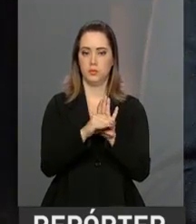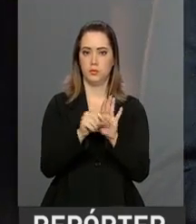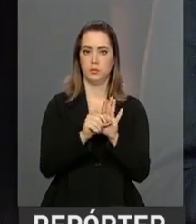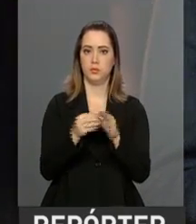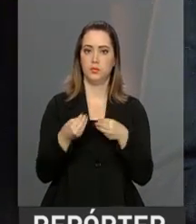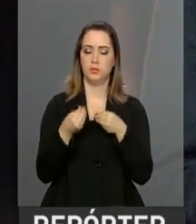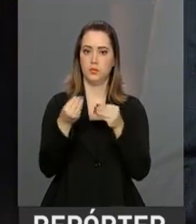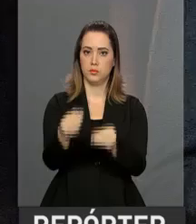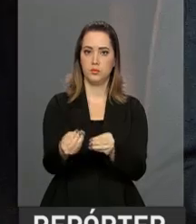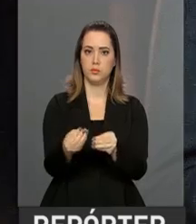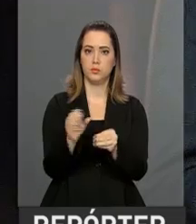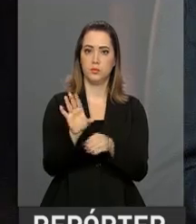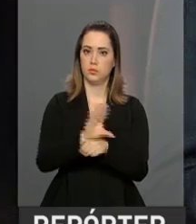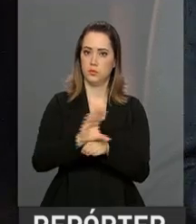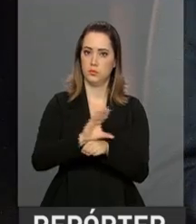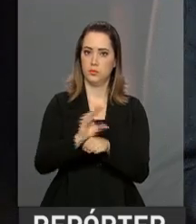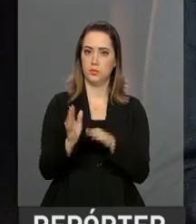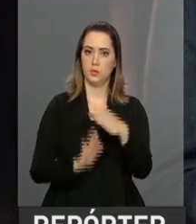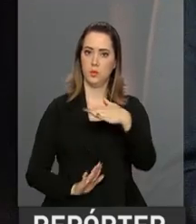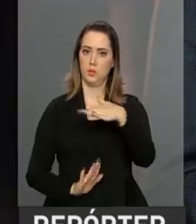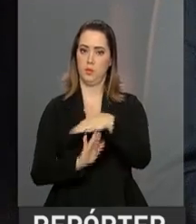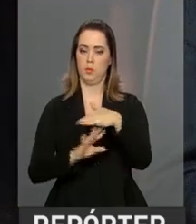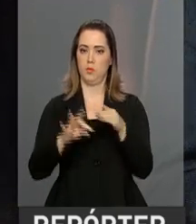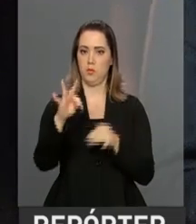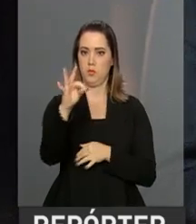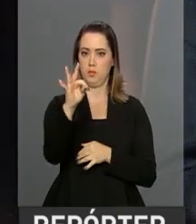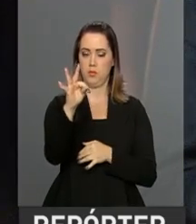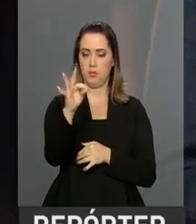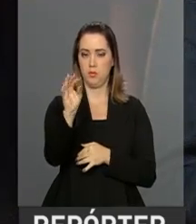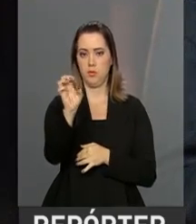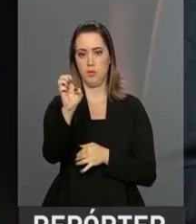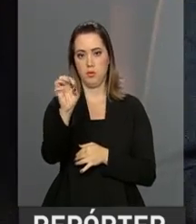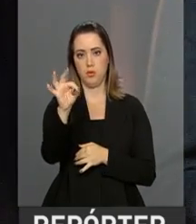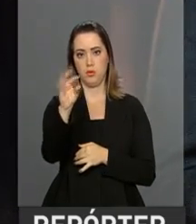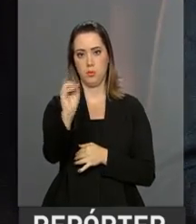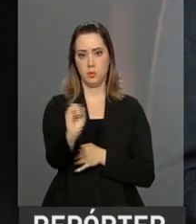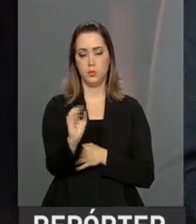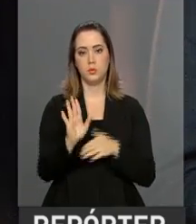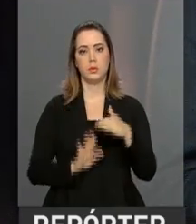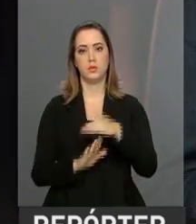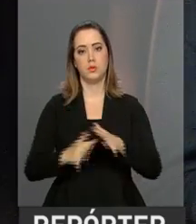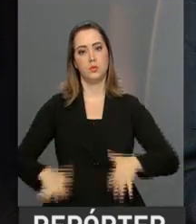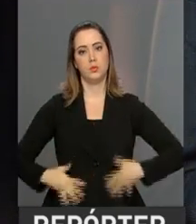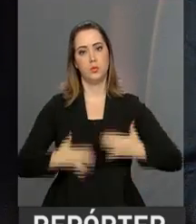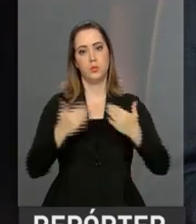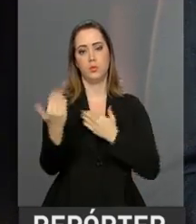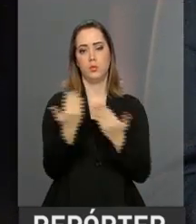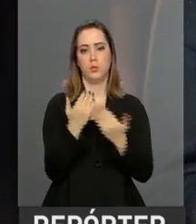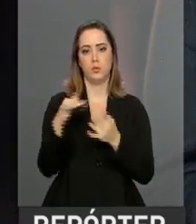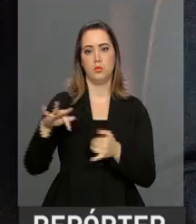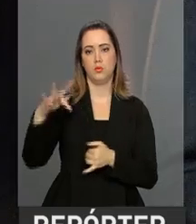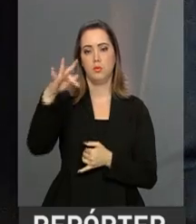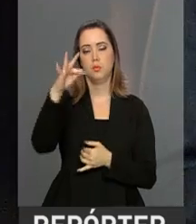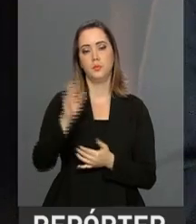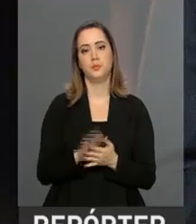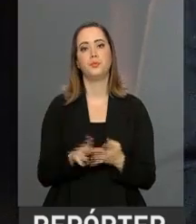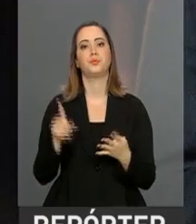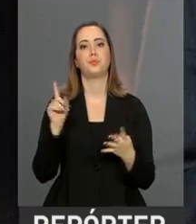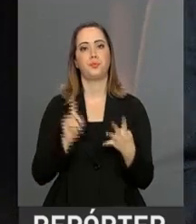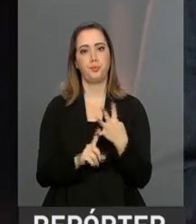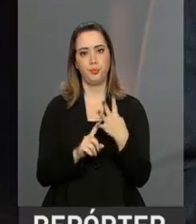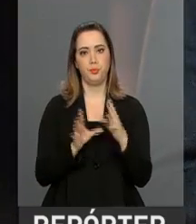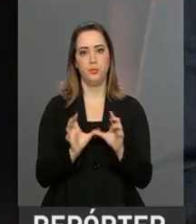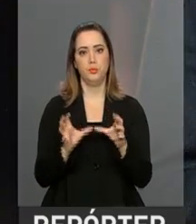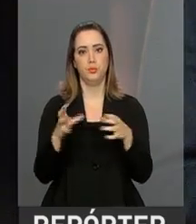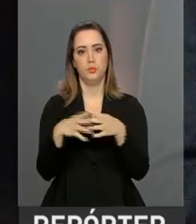estabelece um teto para o aumento dos gastos públicos tendo como limite a inflação do ano anterior a comissão